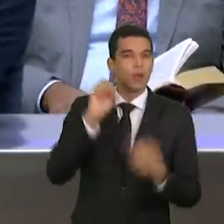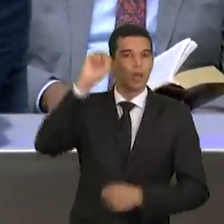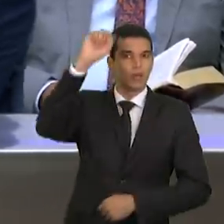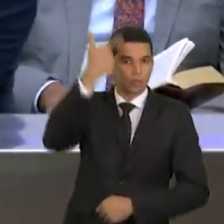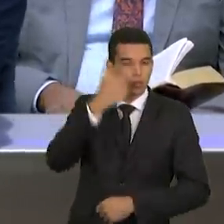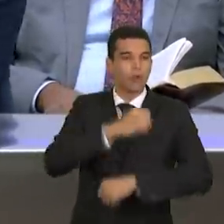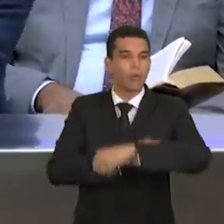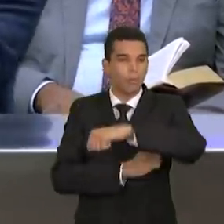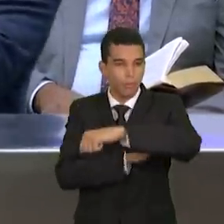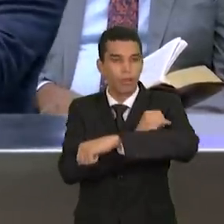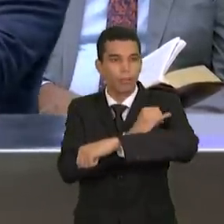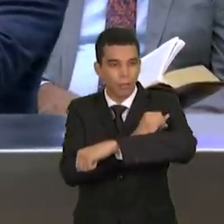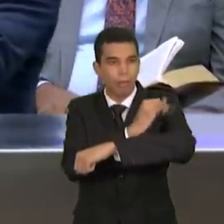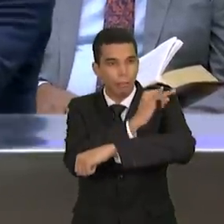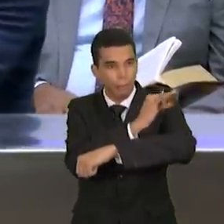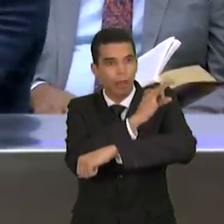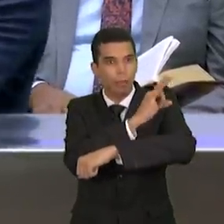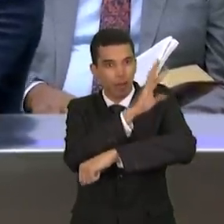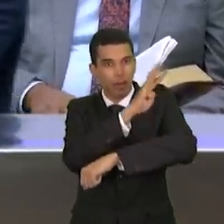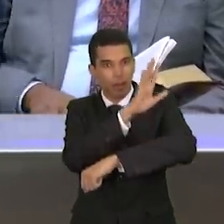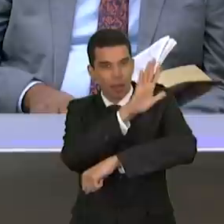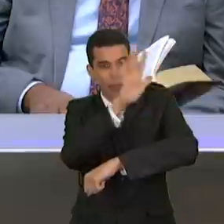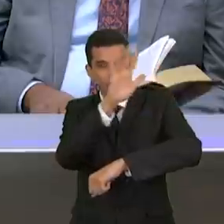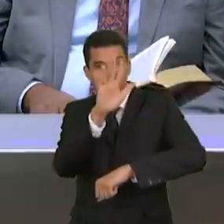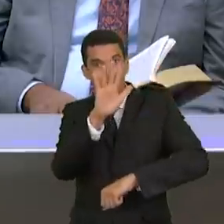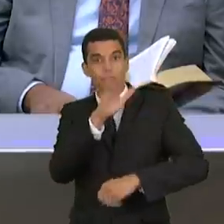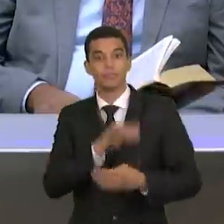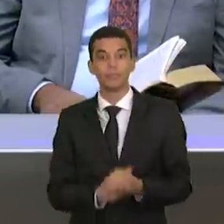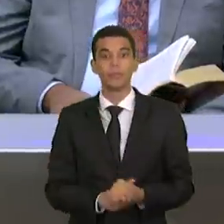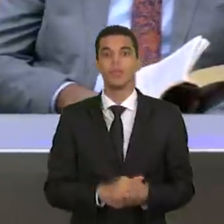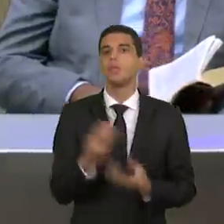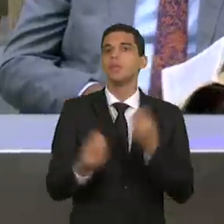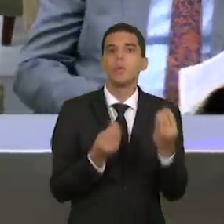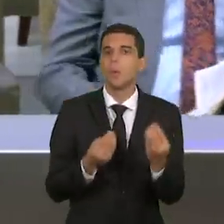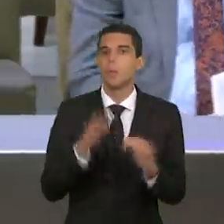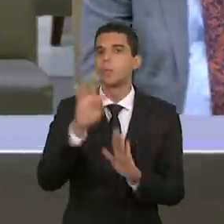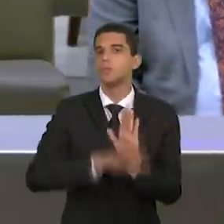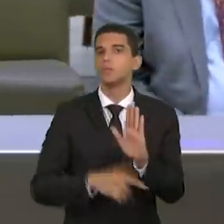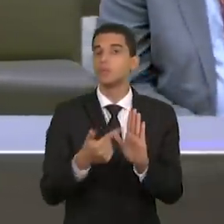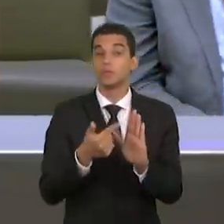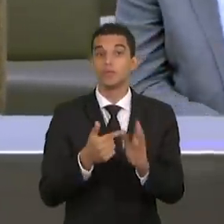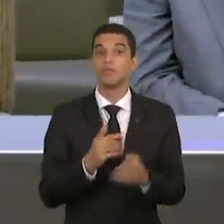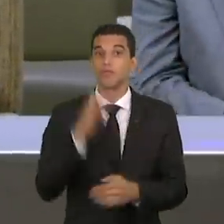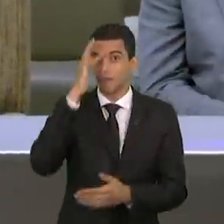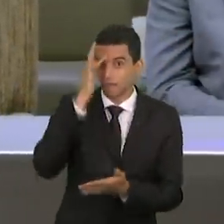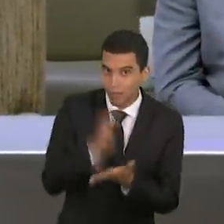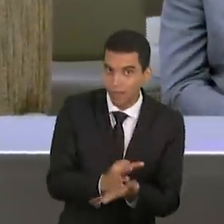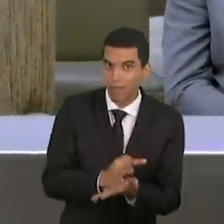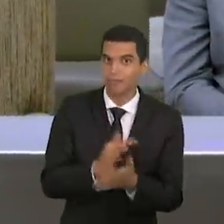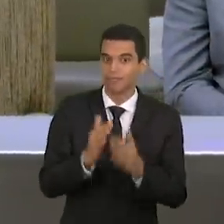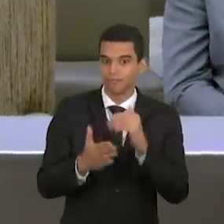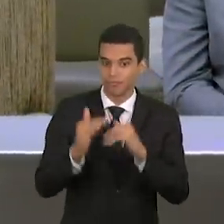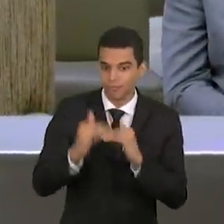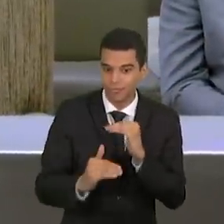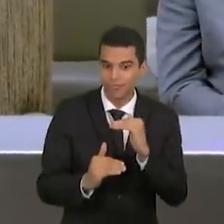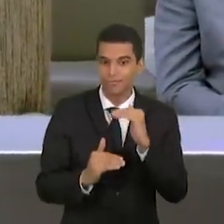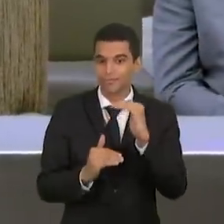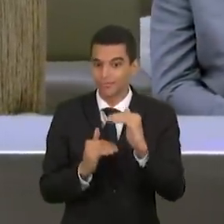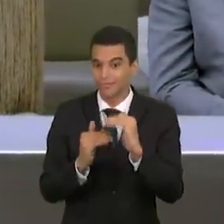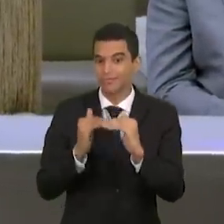brilhando mais e mais. Como? De fé em? E aqui a gente vê: